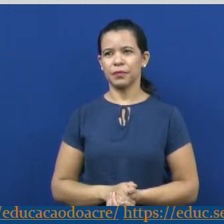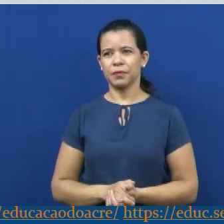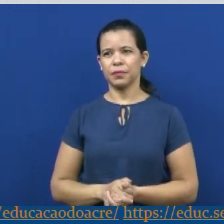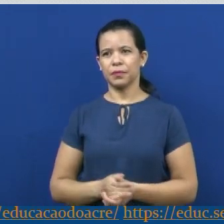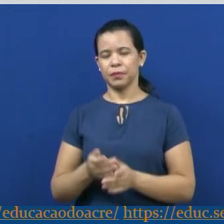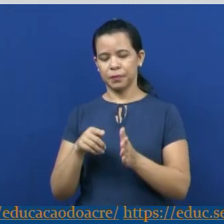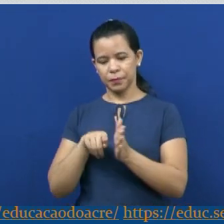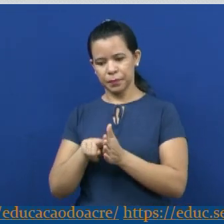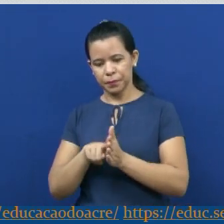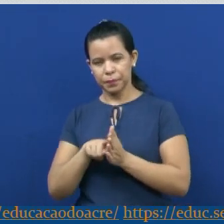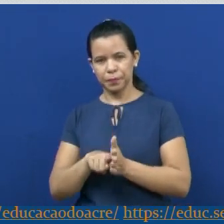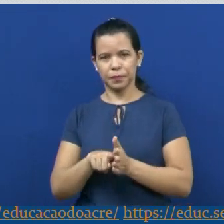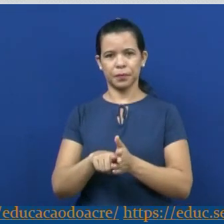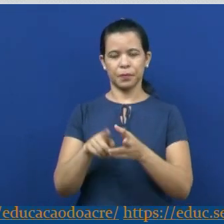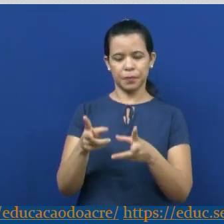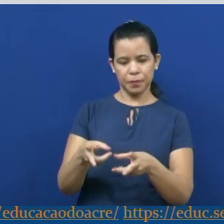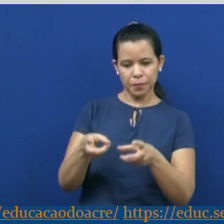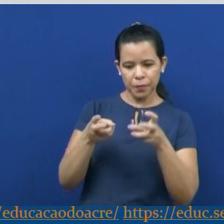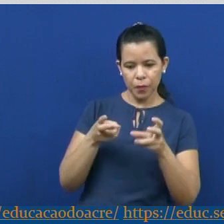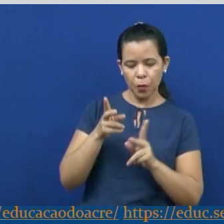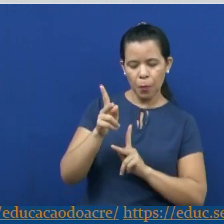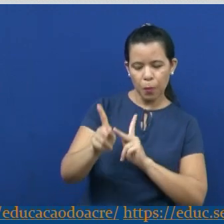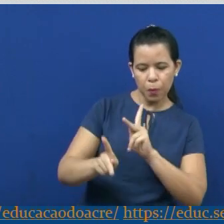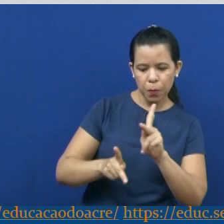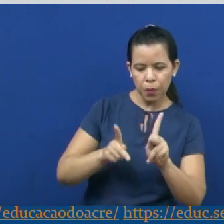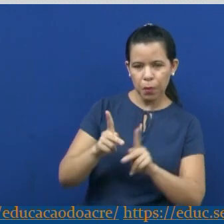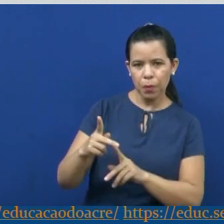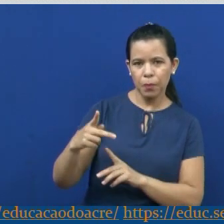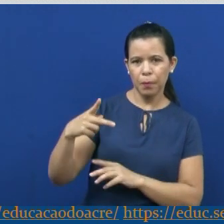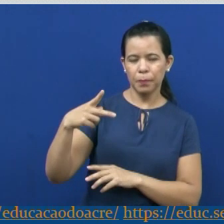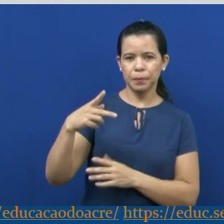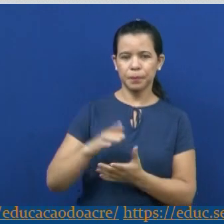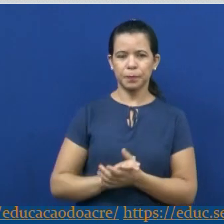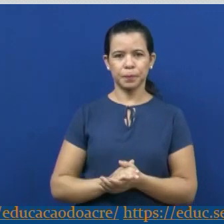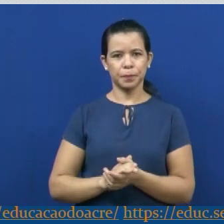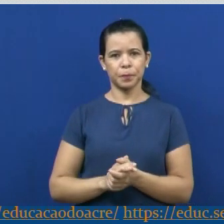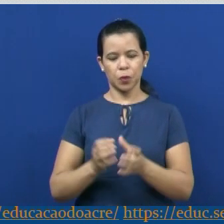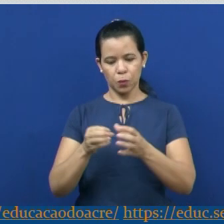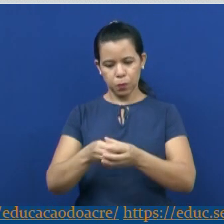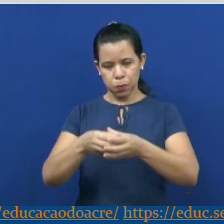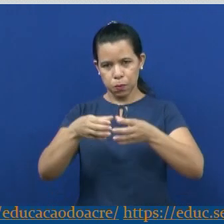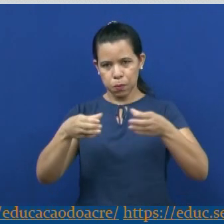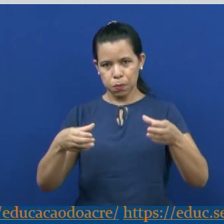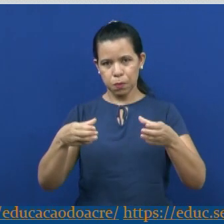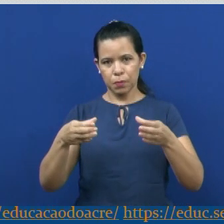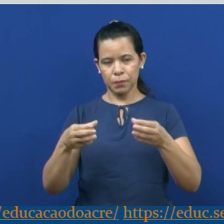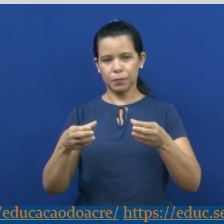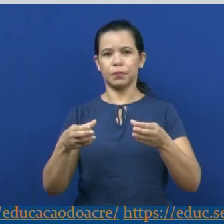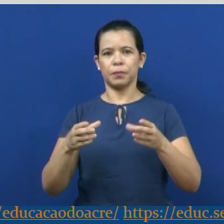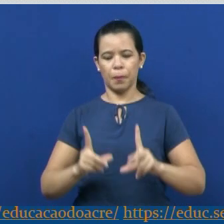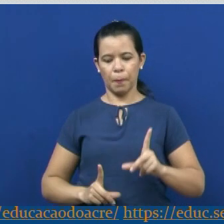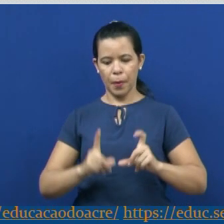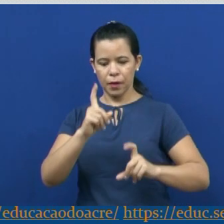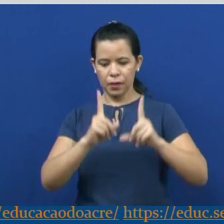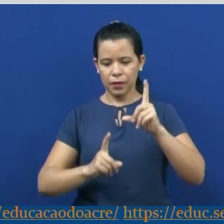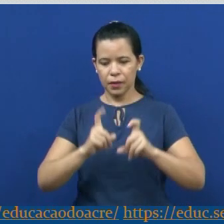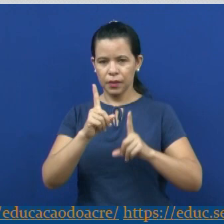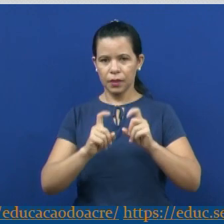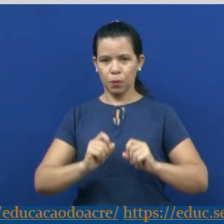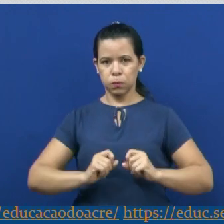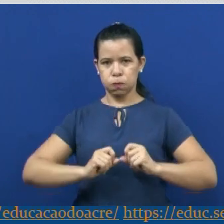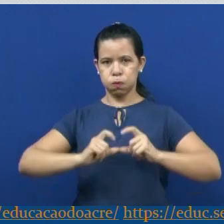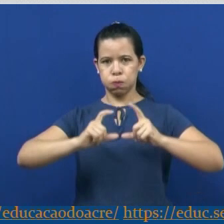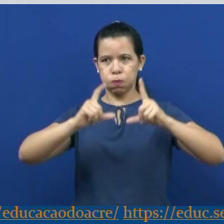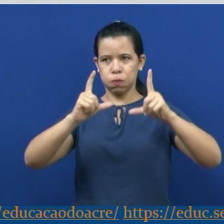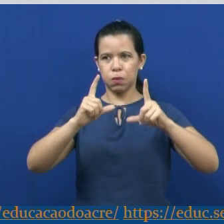constatou-se que a população P de determinada bactéria cresceu segundo a expressão P de T igual a